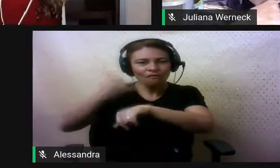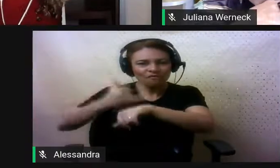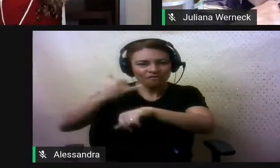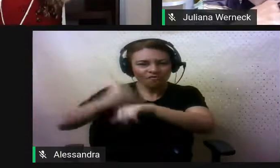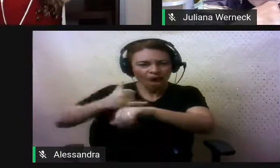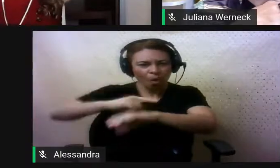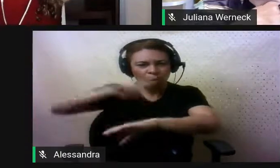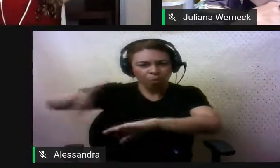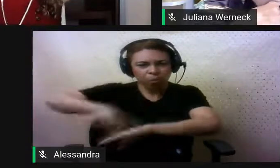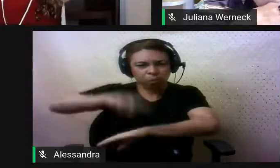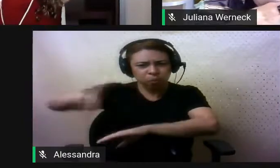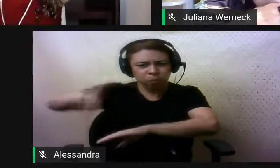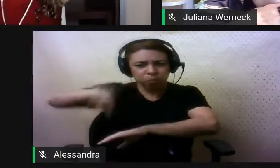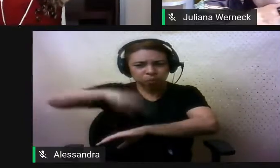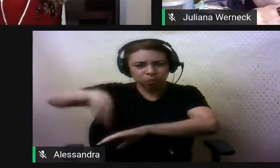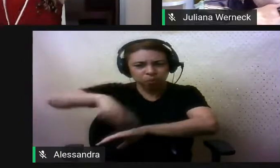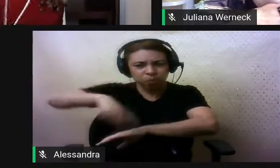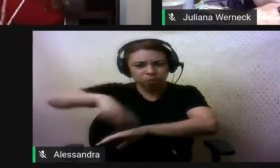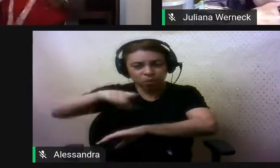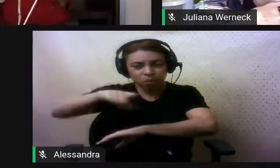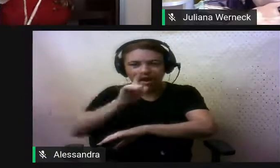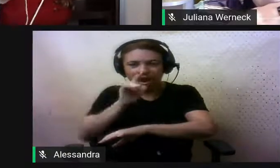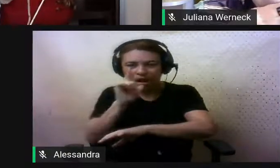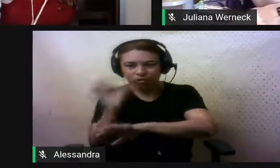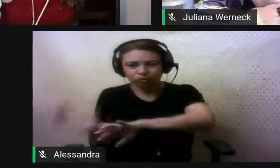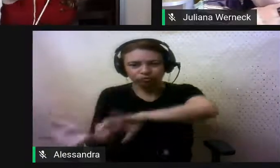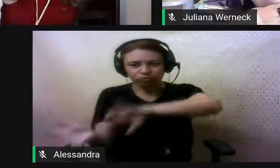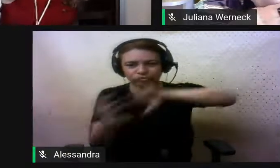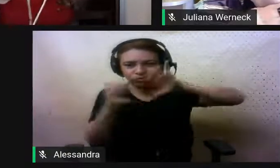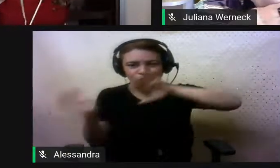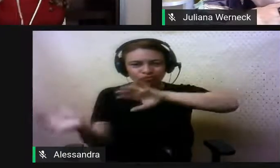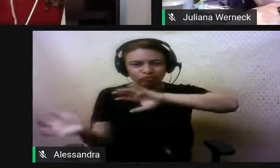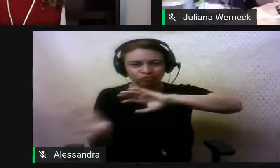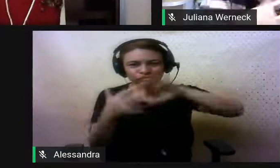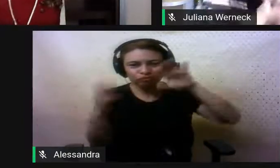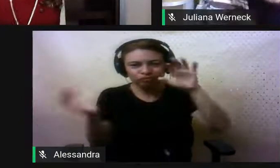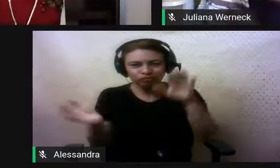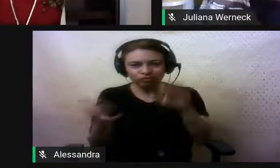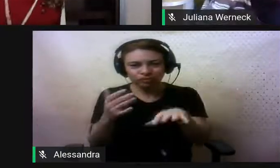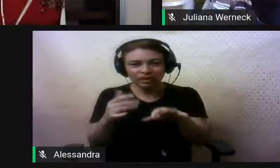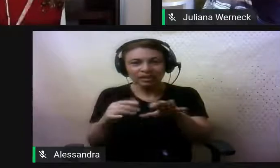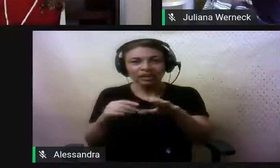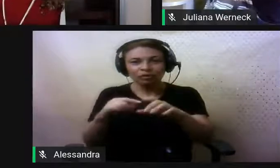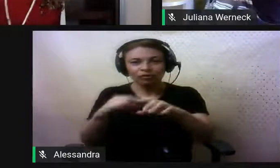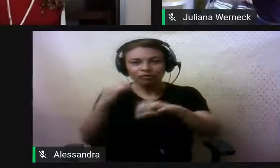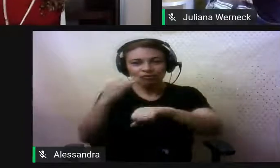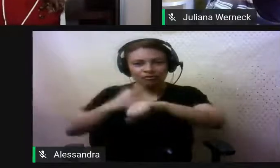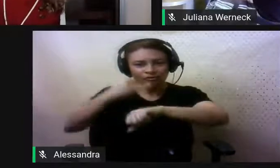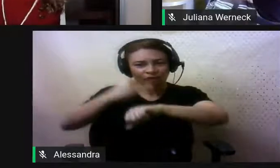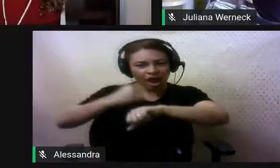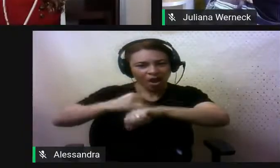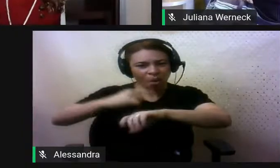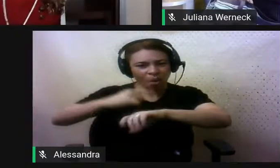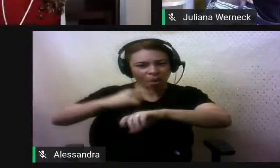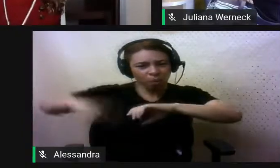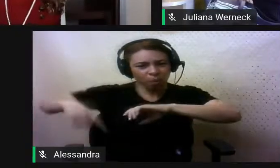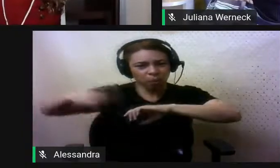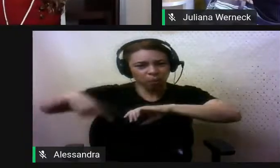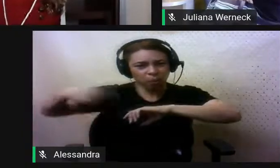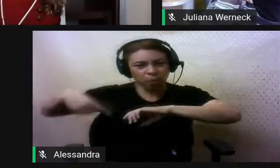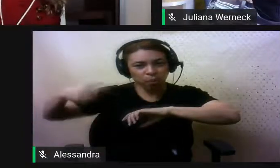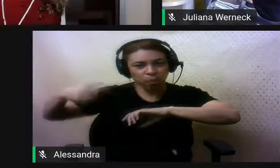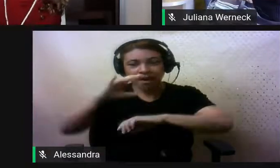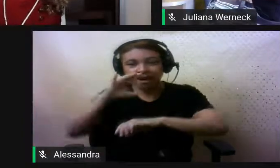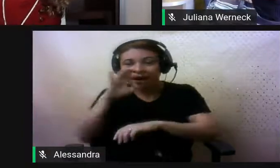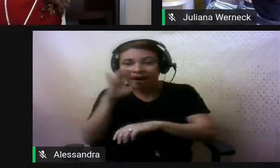girando bem rápido para essa bomba d'água ter força. Então, imaginem vocês que era um ferro cilíndrico que ele fica girando muito rápido, muito